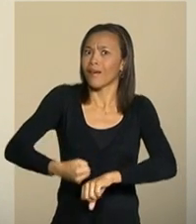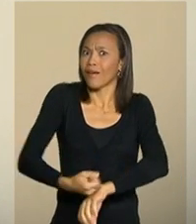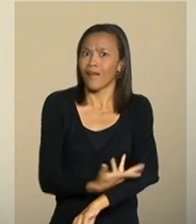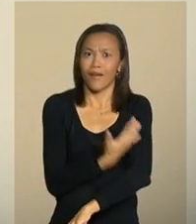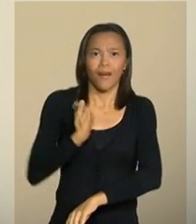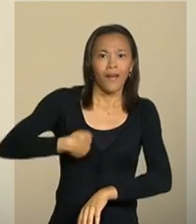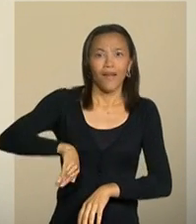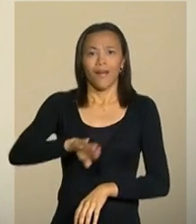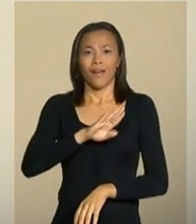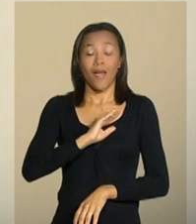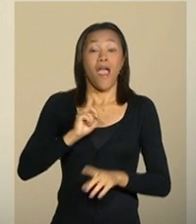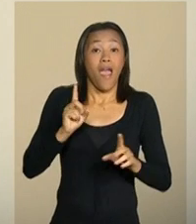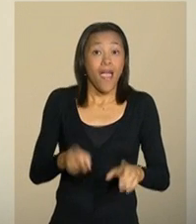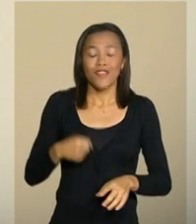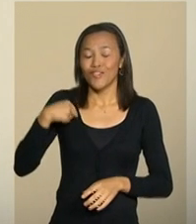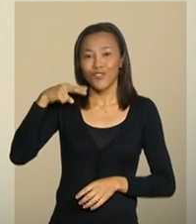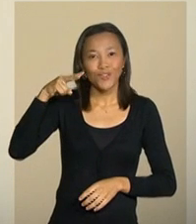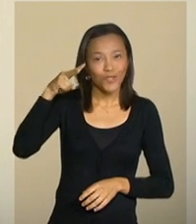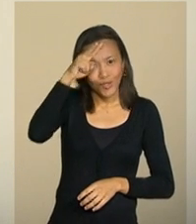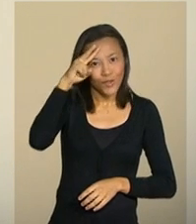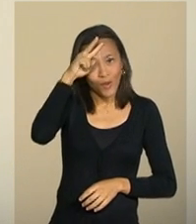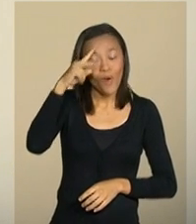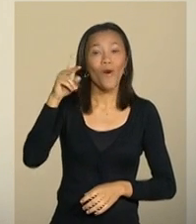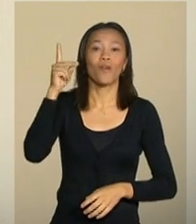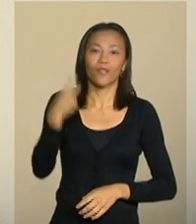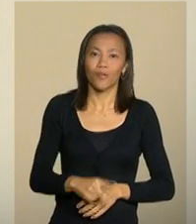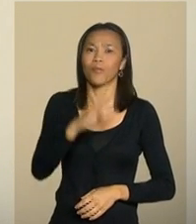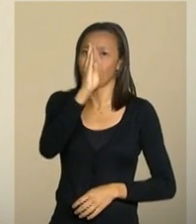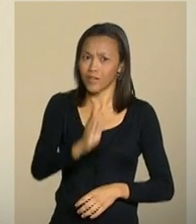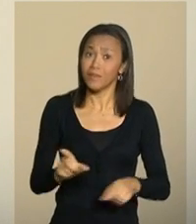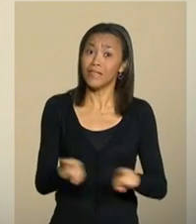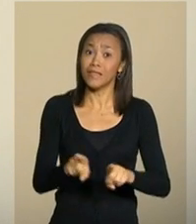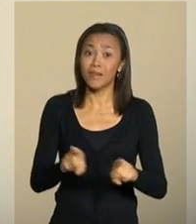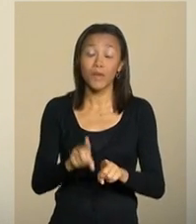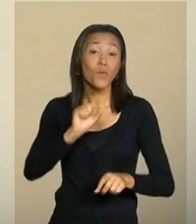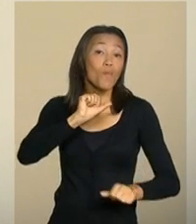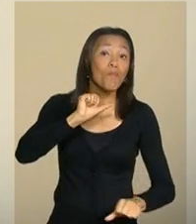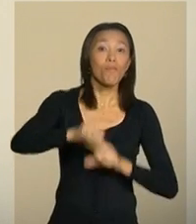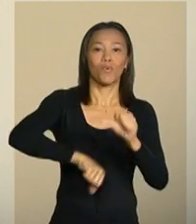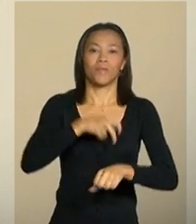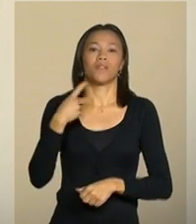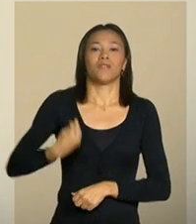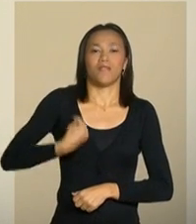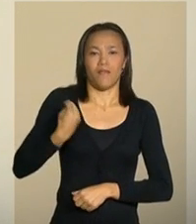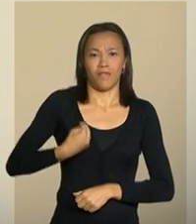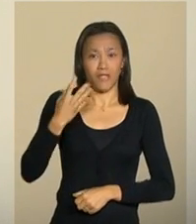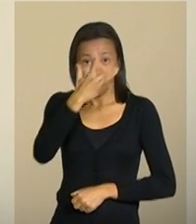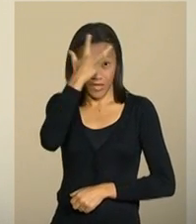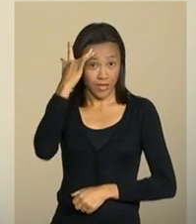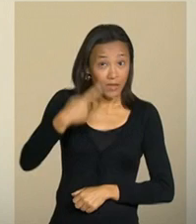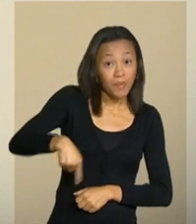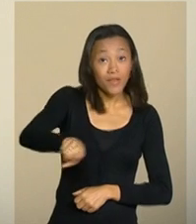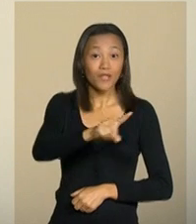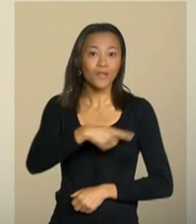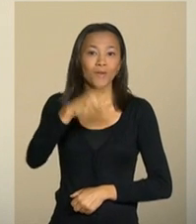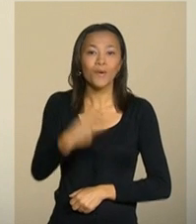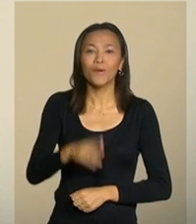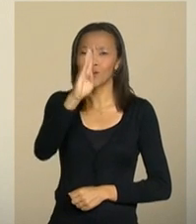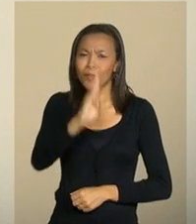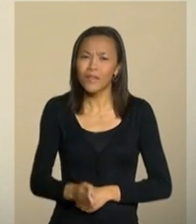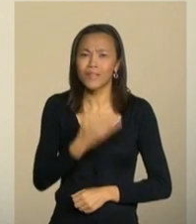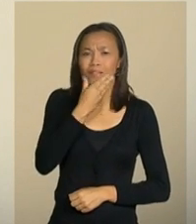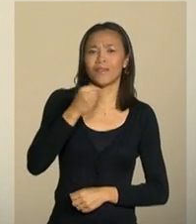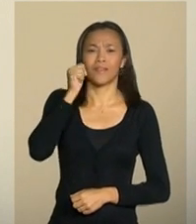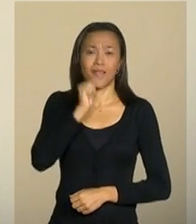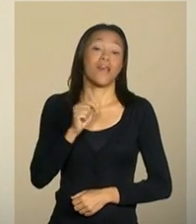para nós um momento histórico pro país e uma mudança Luciano na vida das pessoas brasileiros e